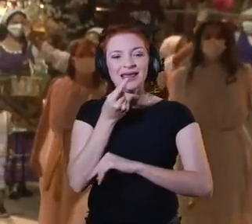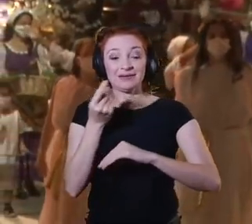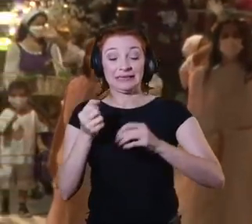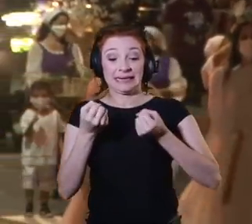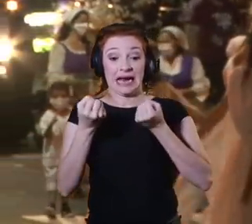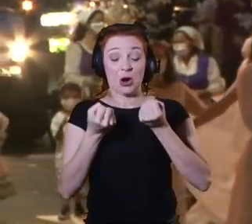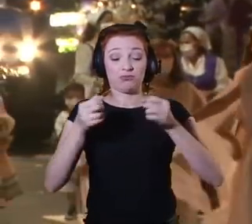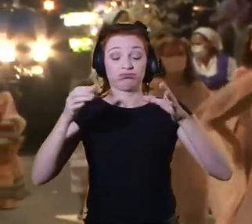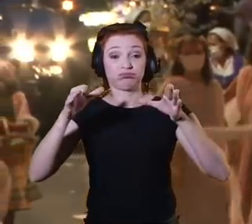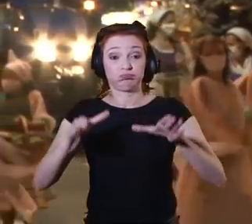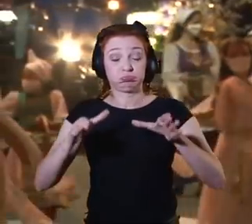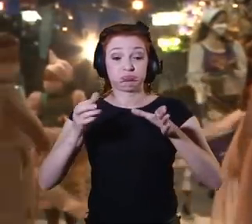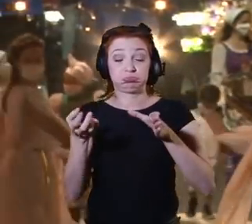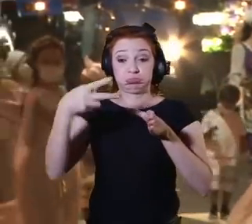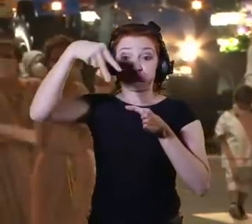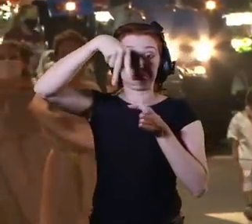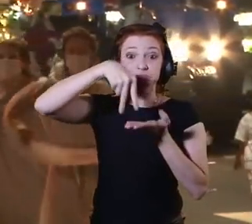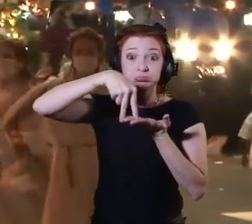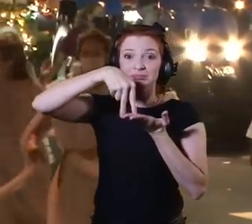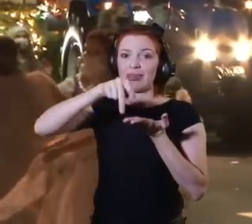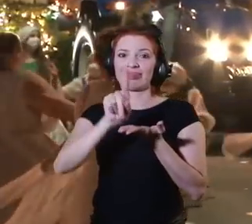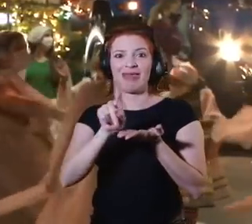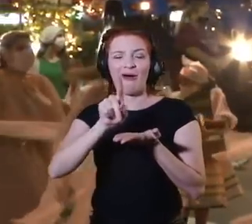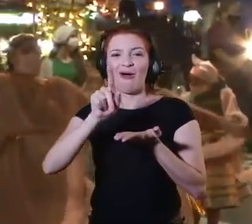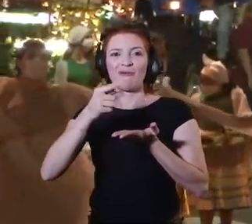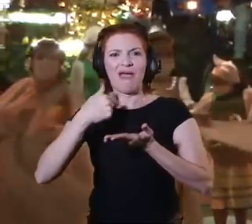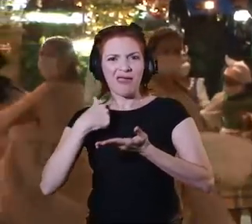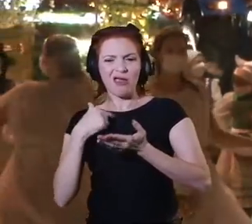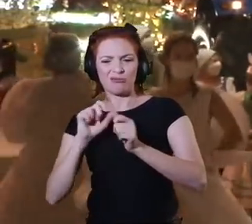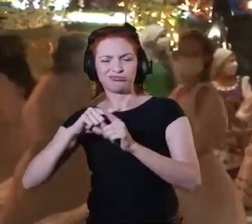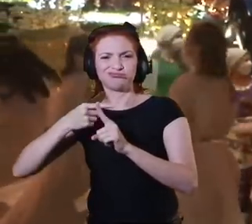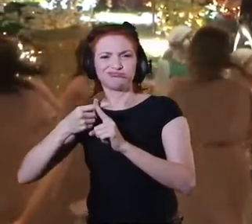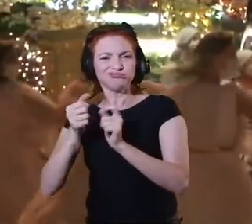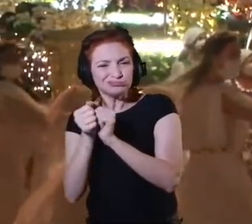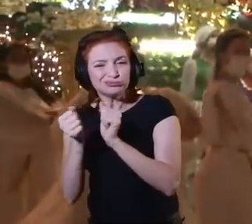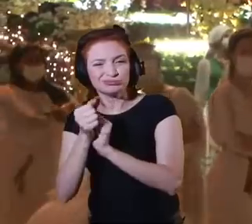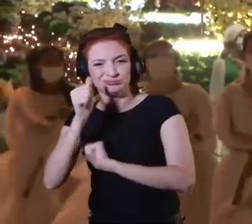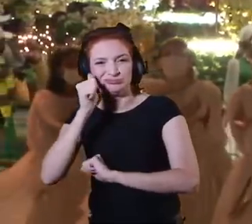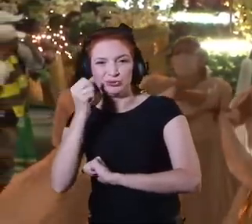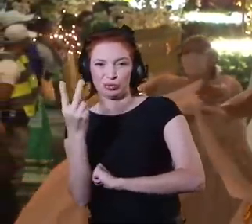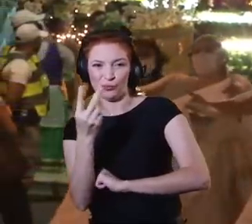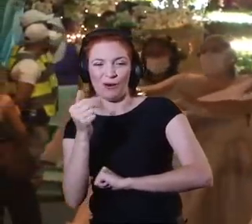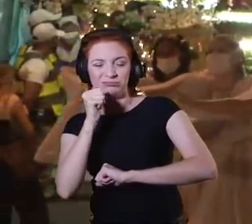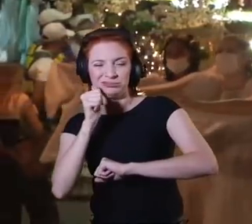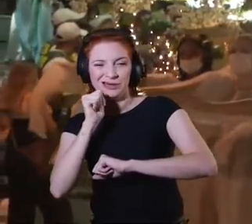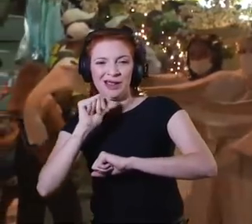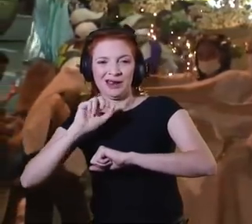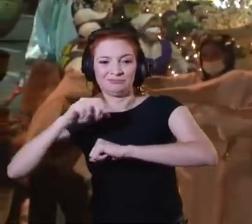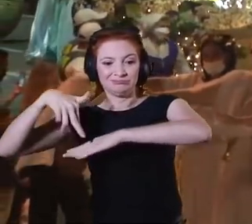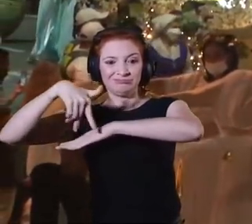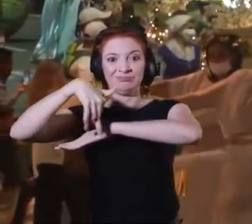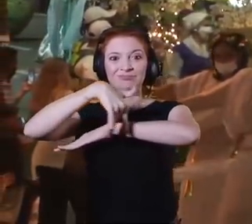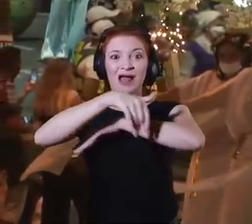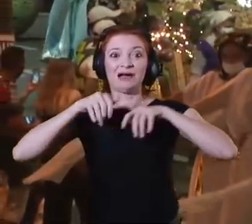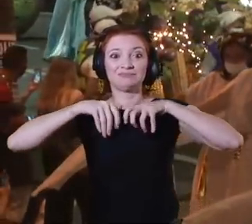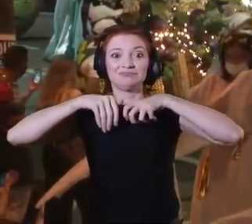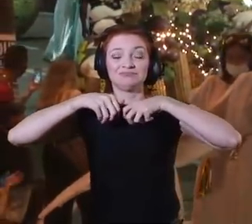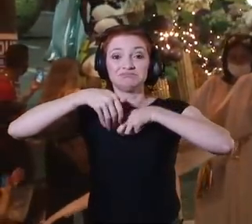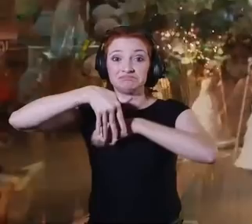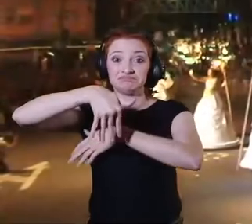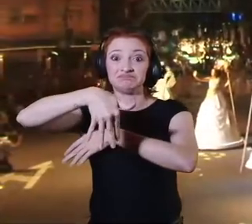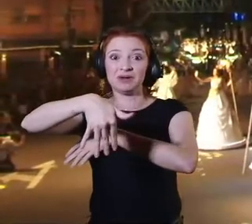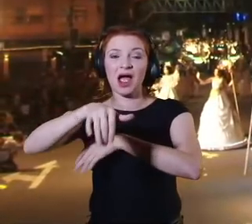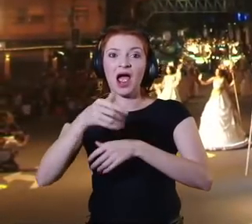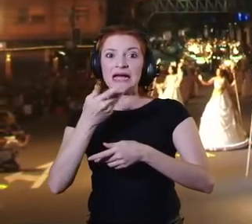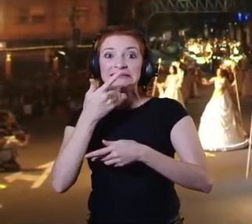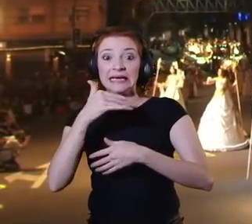carro alegórico, caminhando, né? Eu e a Tatiane e a Aline. E essas crianças vinham até nós,